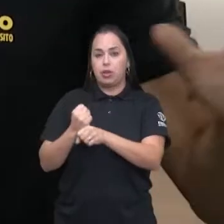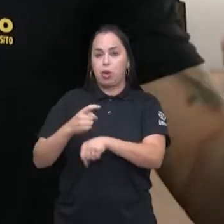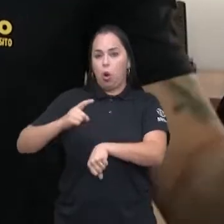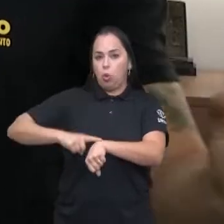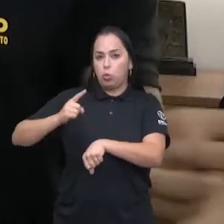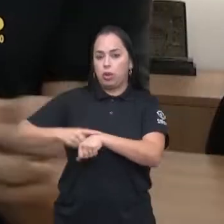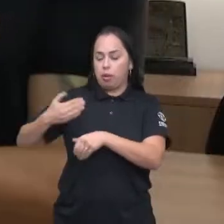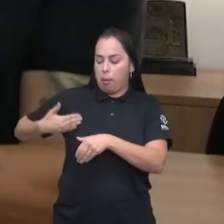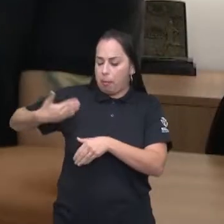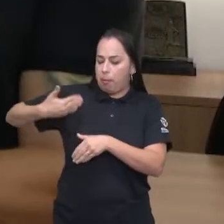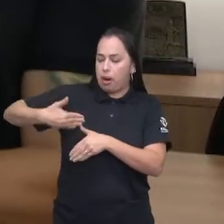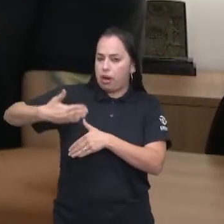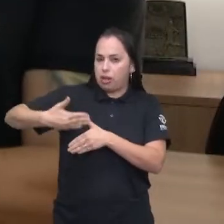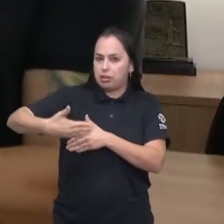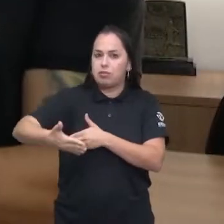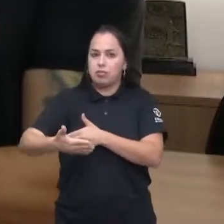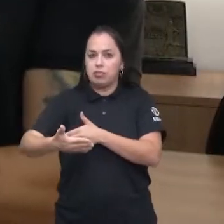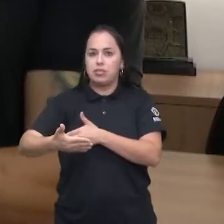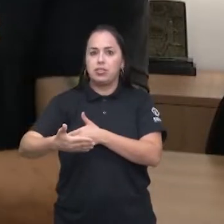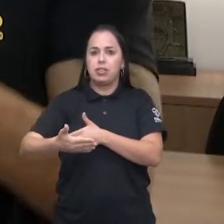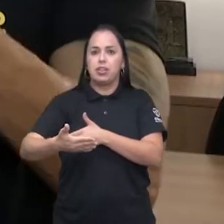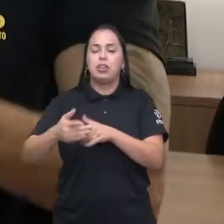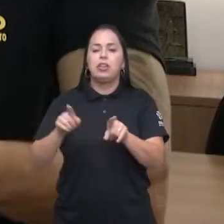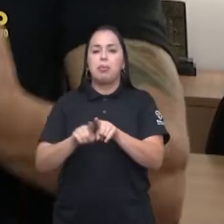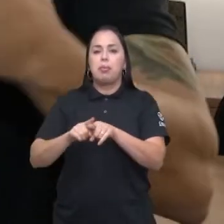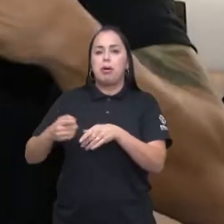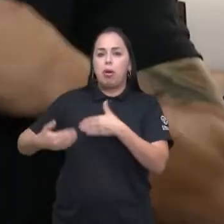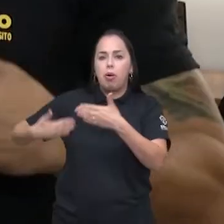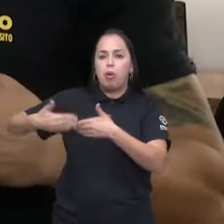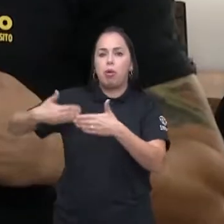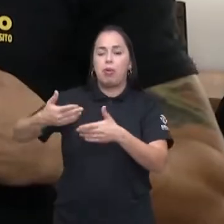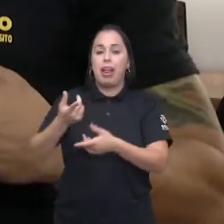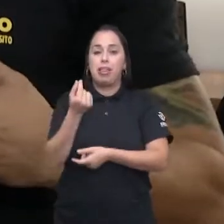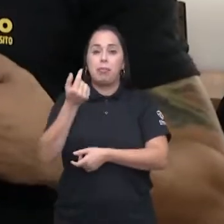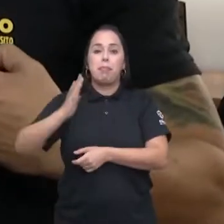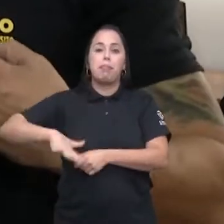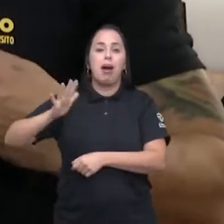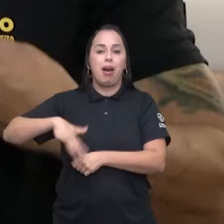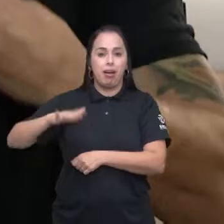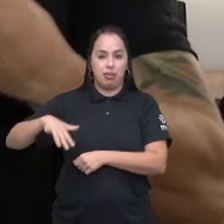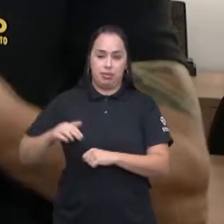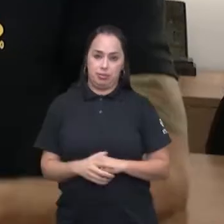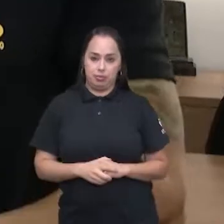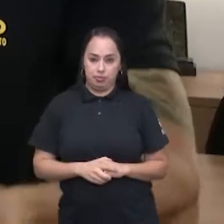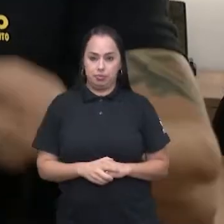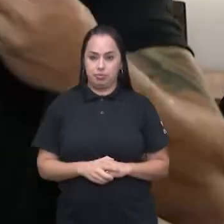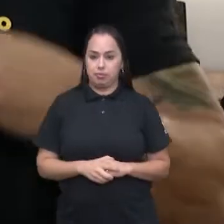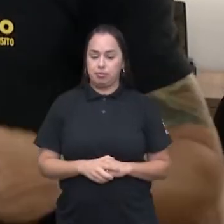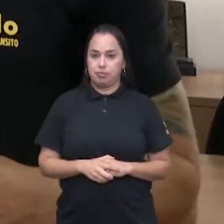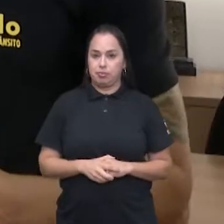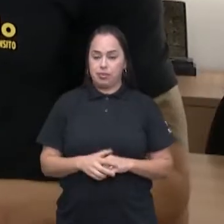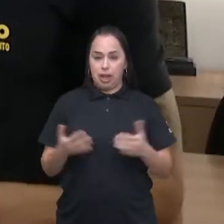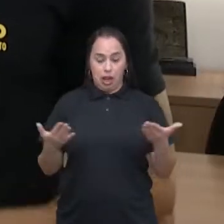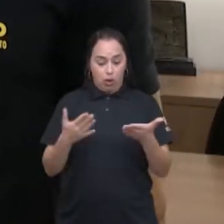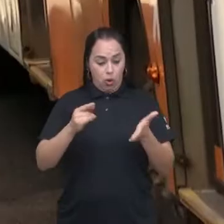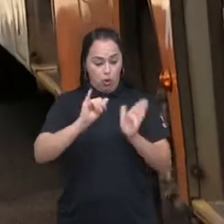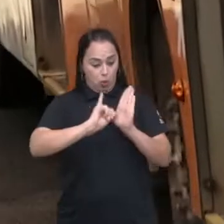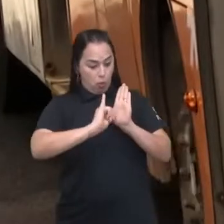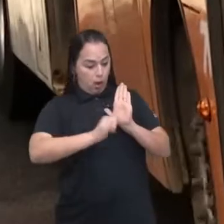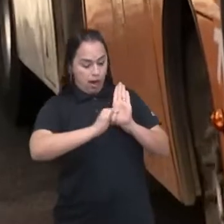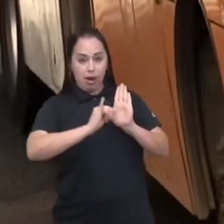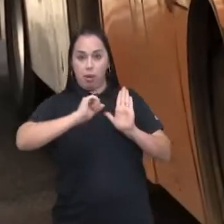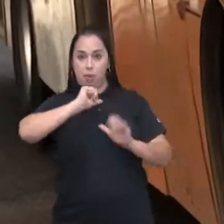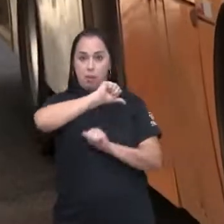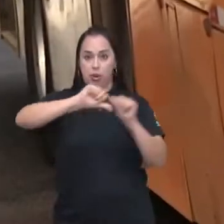até há um tempo maior de amortização do investimento tornar o processo mais econômico para o poder público